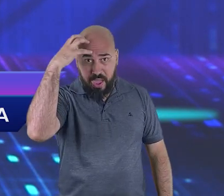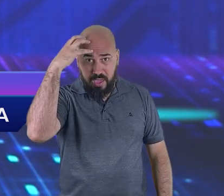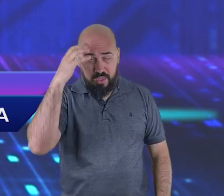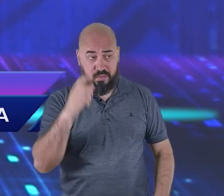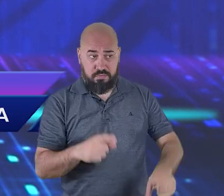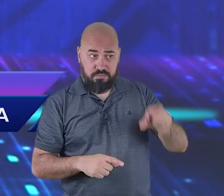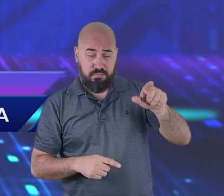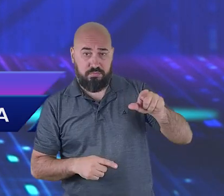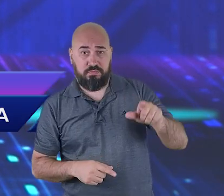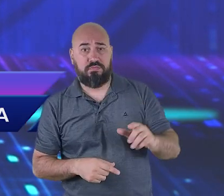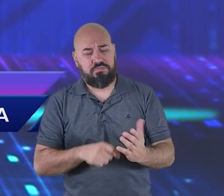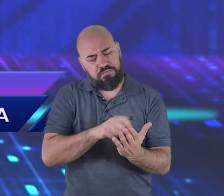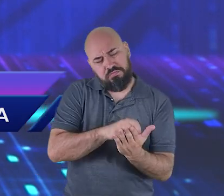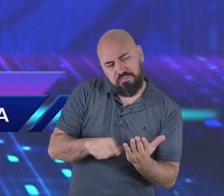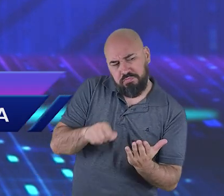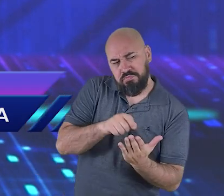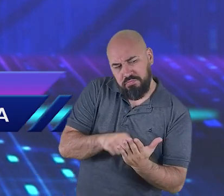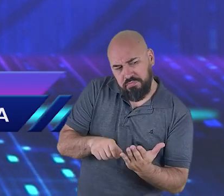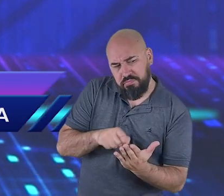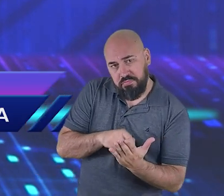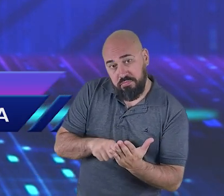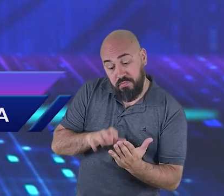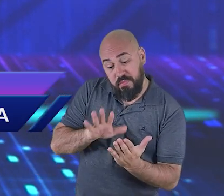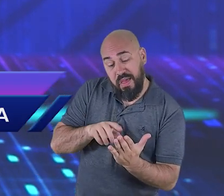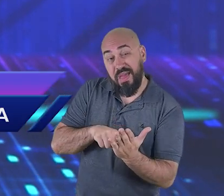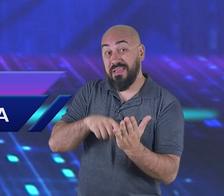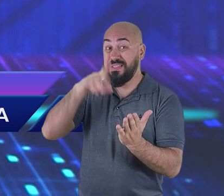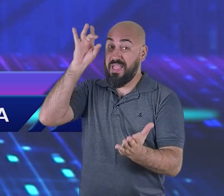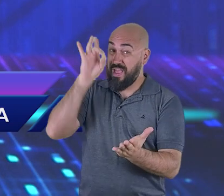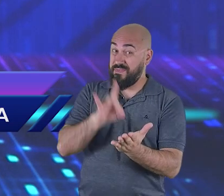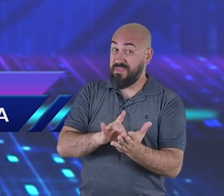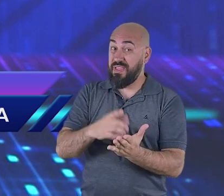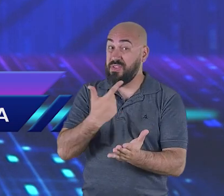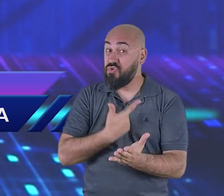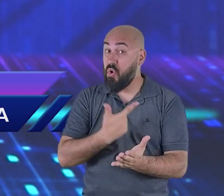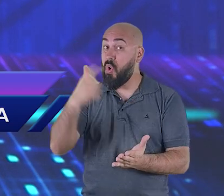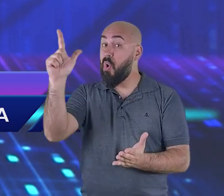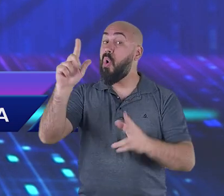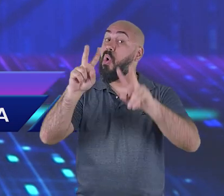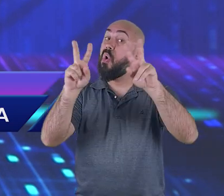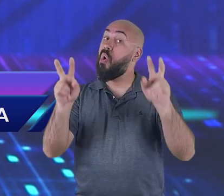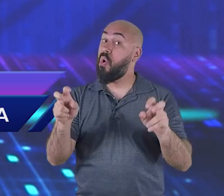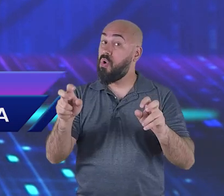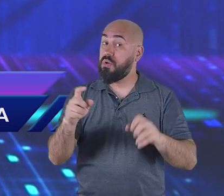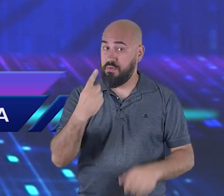28, se você abrir a sua Bíblia, vamos juntos dar uma olhadinha nos versículos 12 a 14.